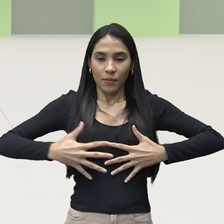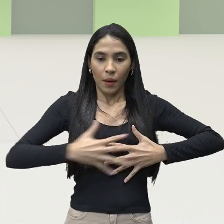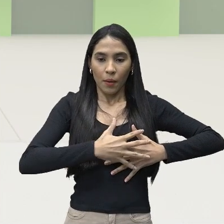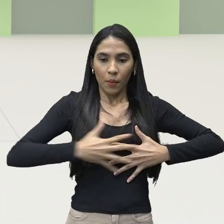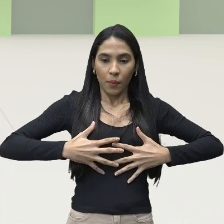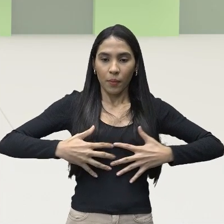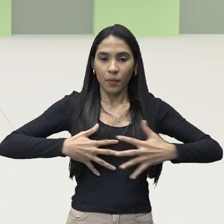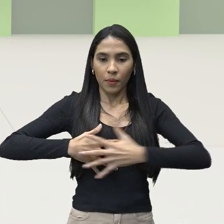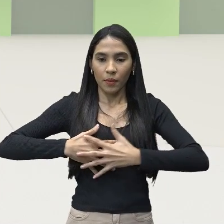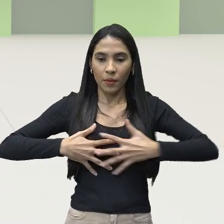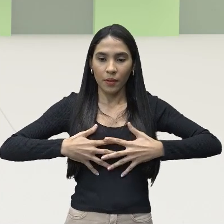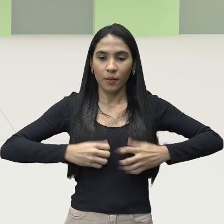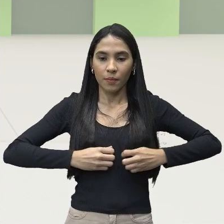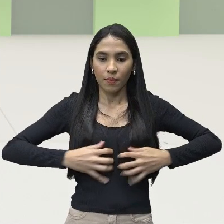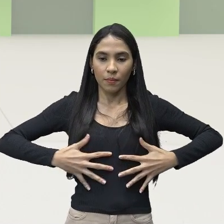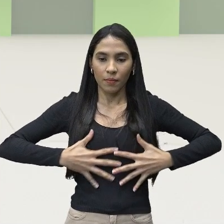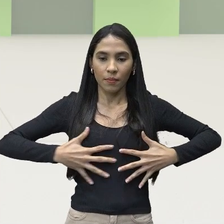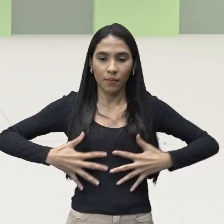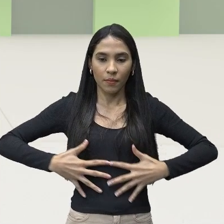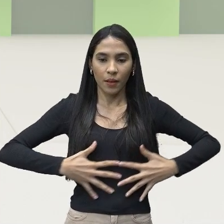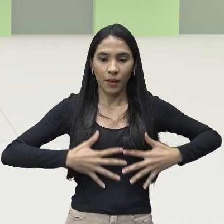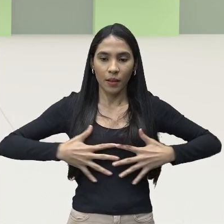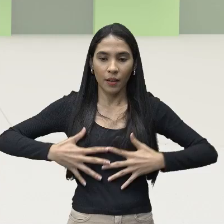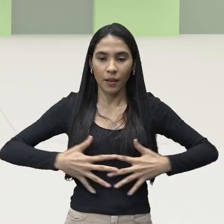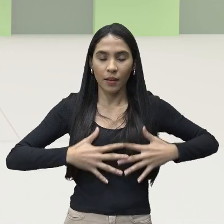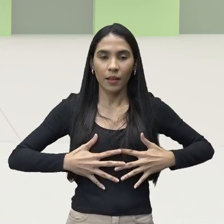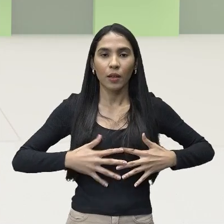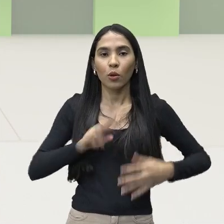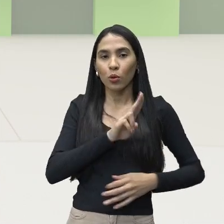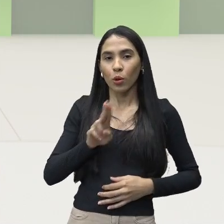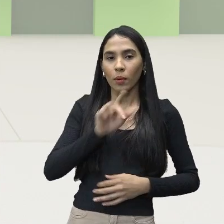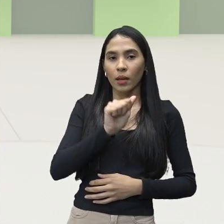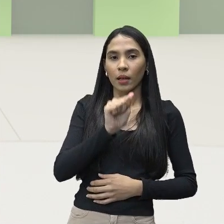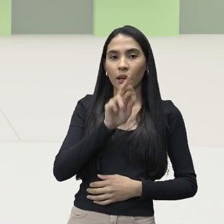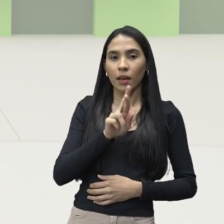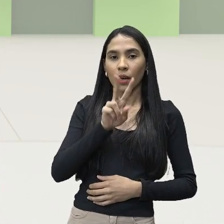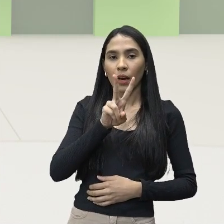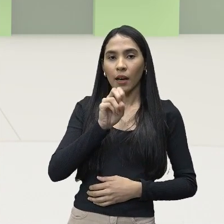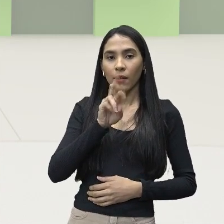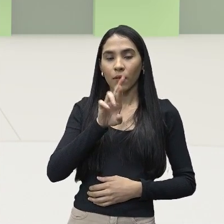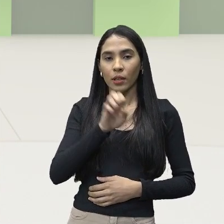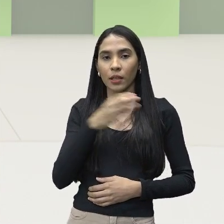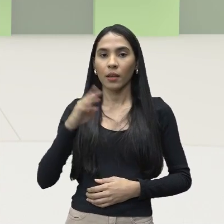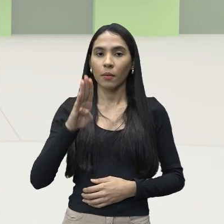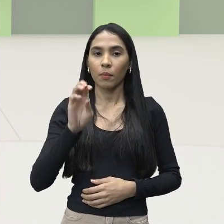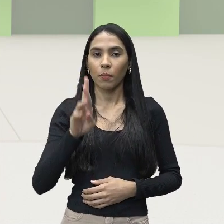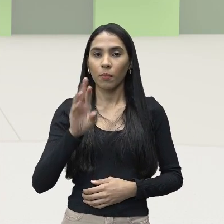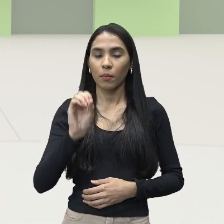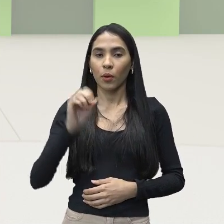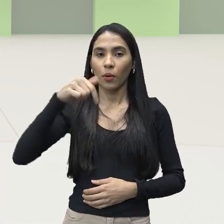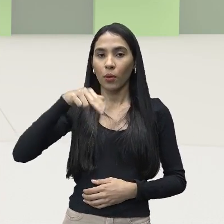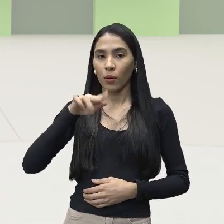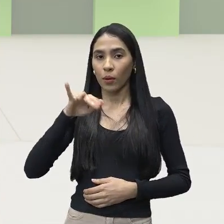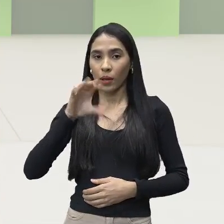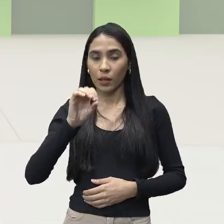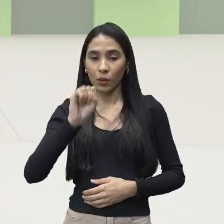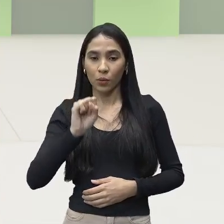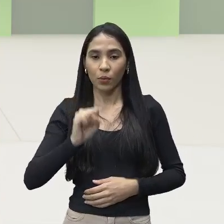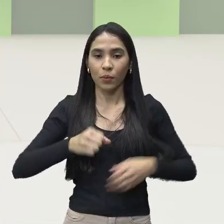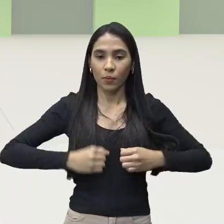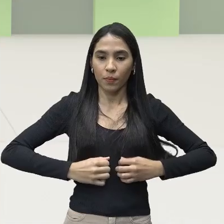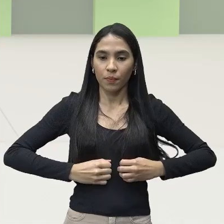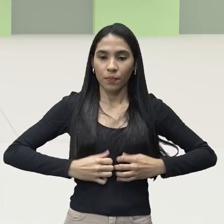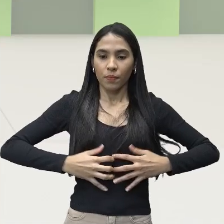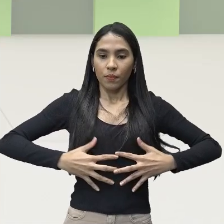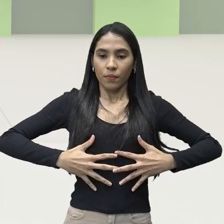uma árvore, né? E realmente ela é chamada de árvore brônquica, que é formada por esses brônquios, tá? E no finalzinho